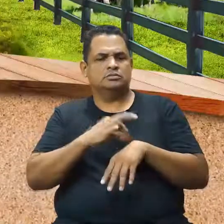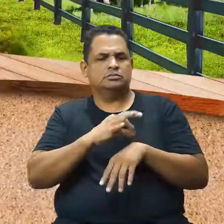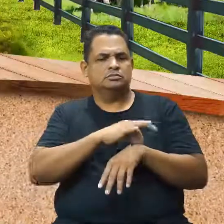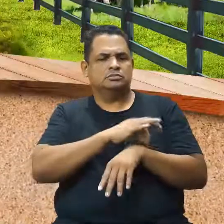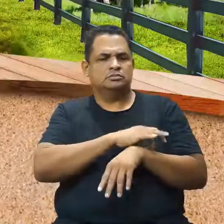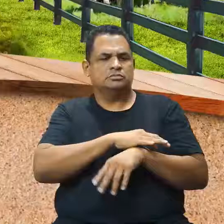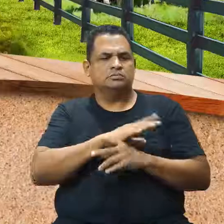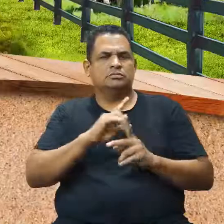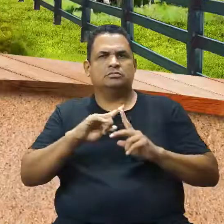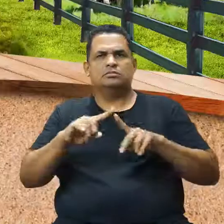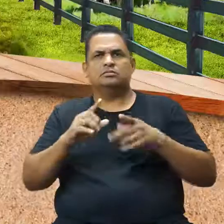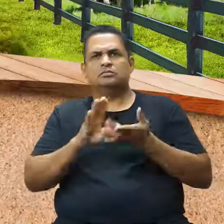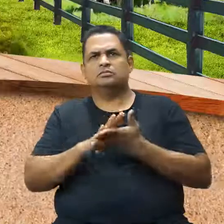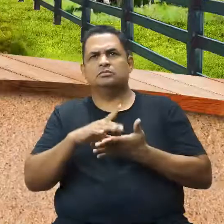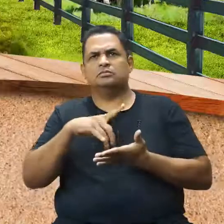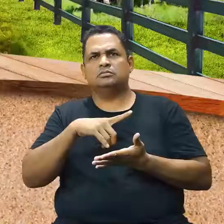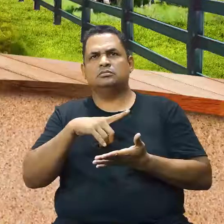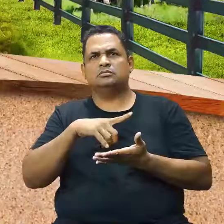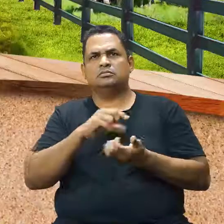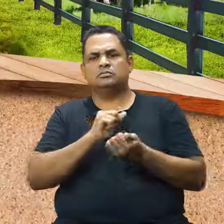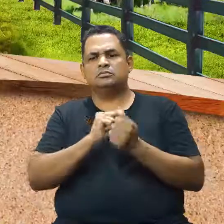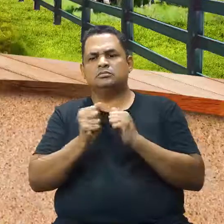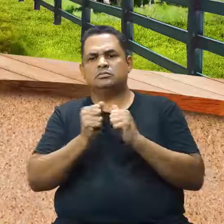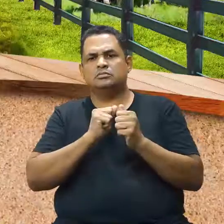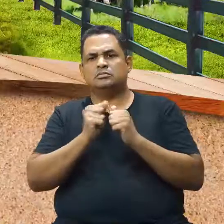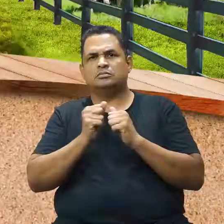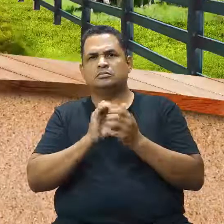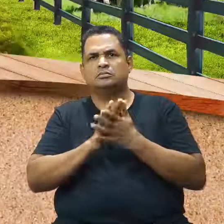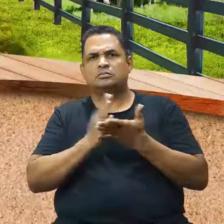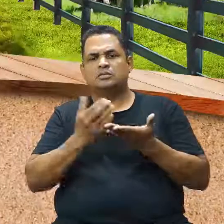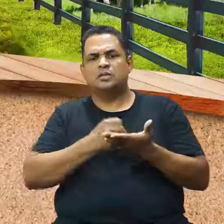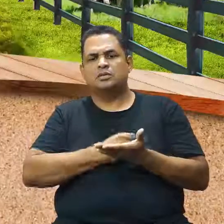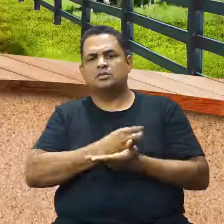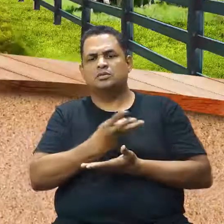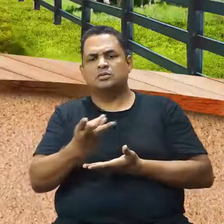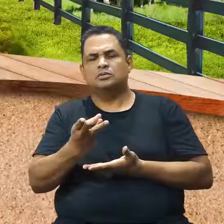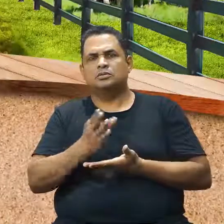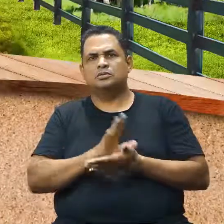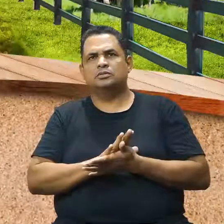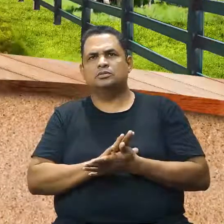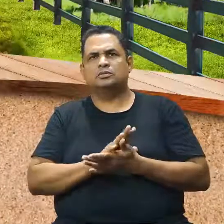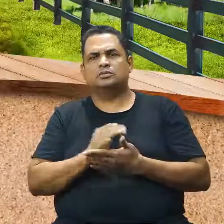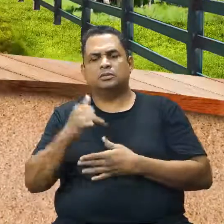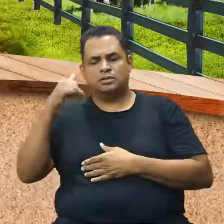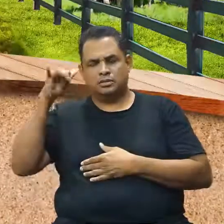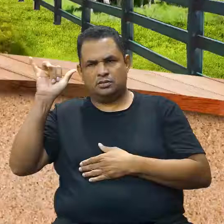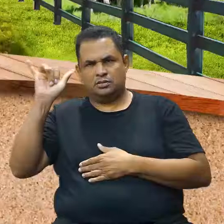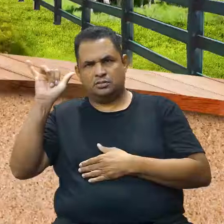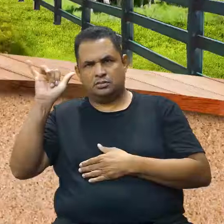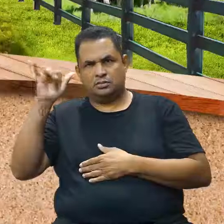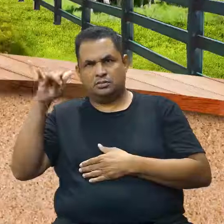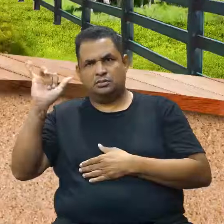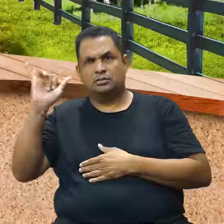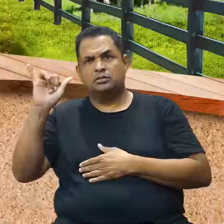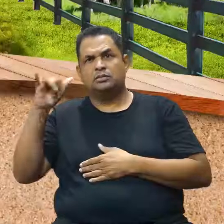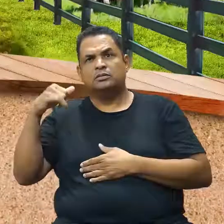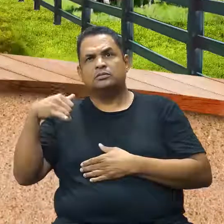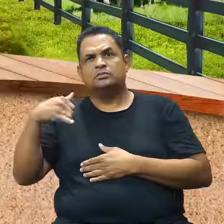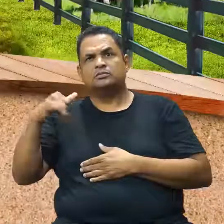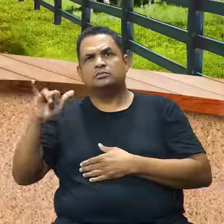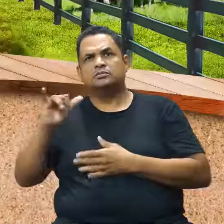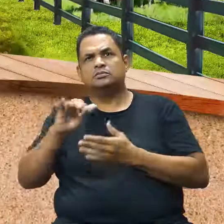formigas, mas você vai ter controle populacional para evitar